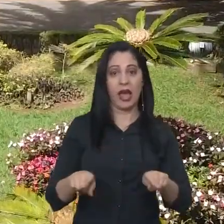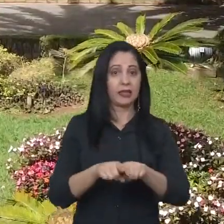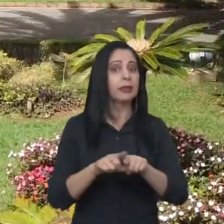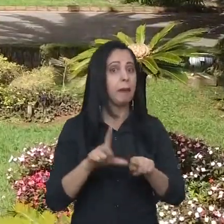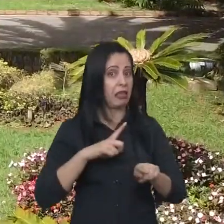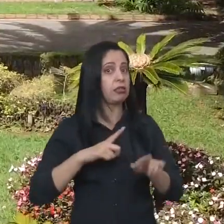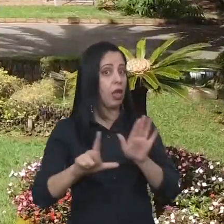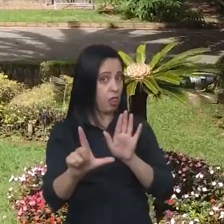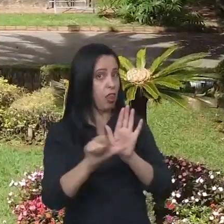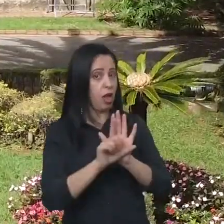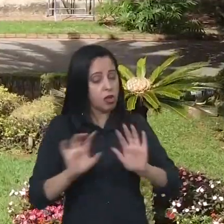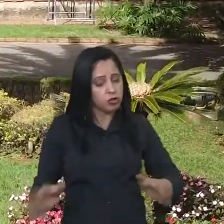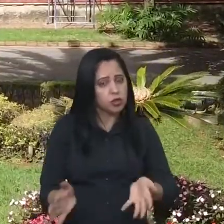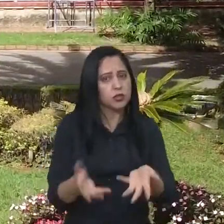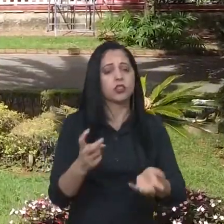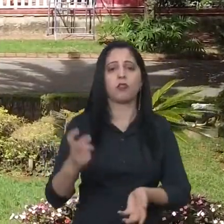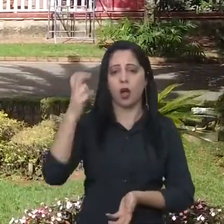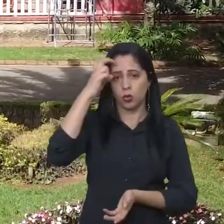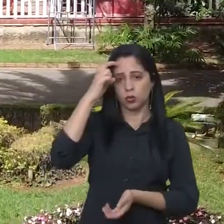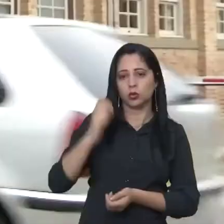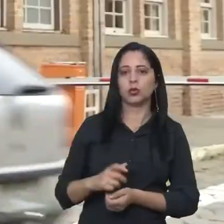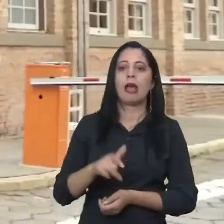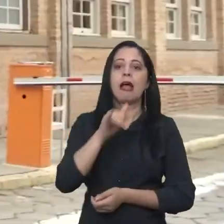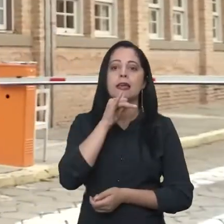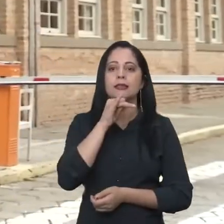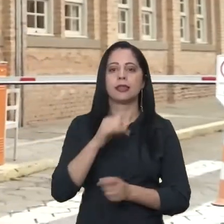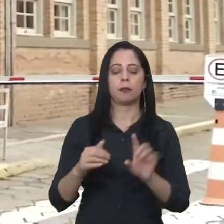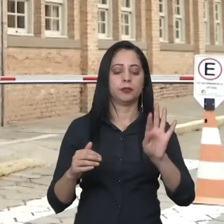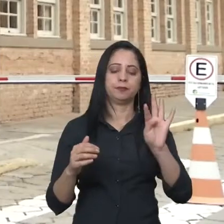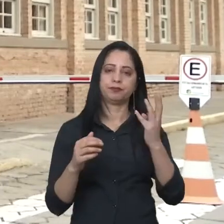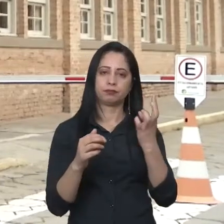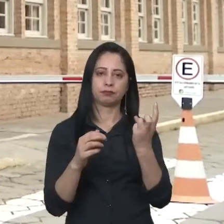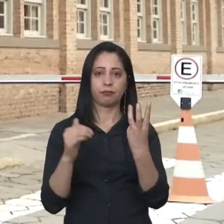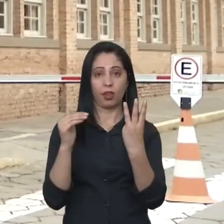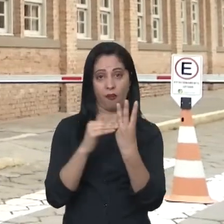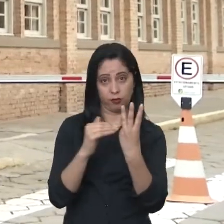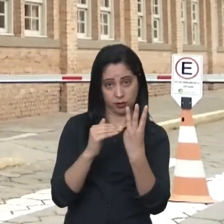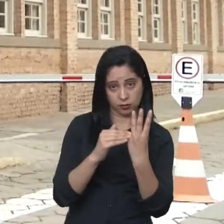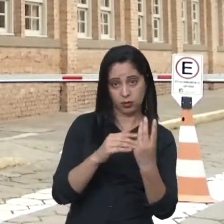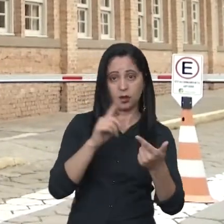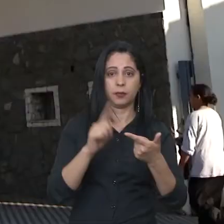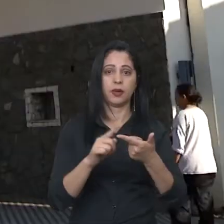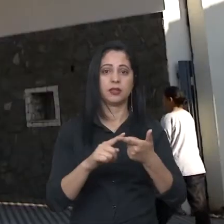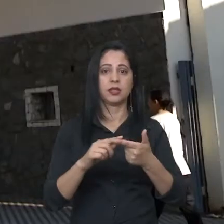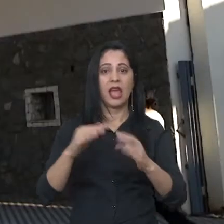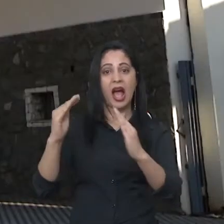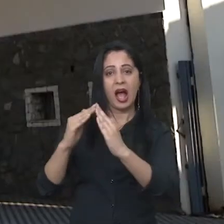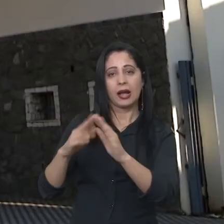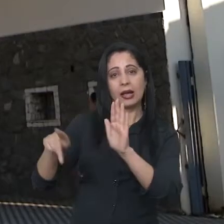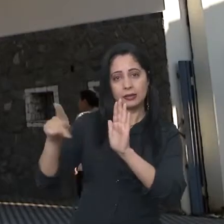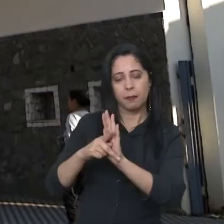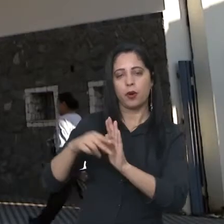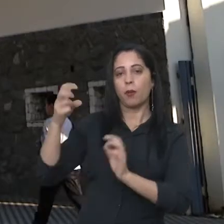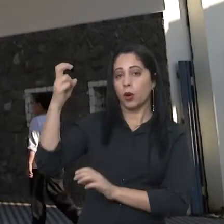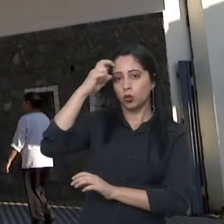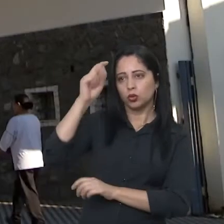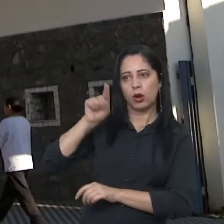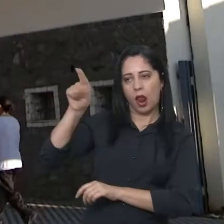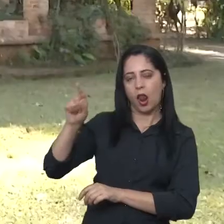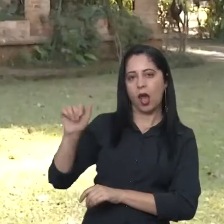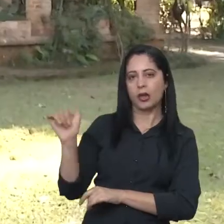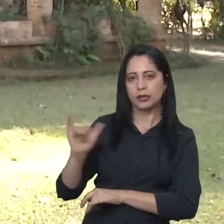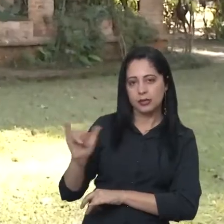leis de incentivo à cultura e espaços culturais, como a Fundação Cultural Cassiano Ricardo, a Casa de Cultura Cine